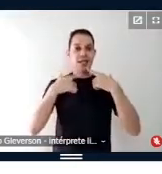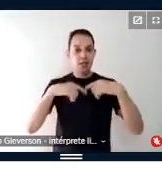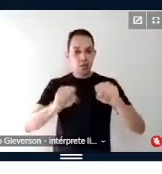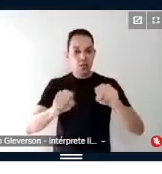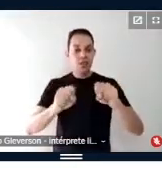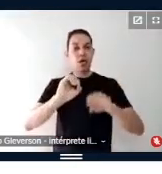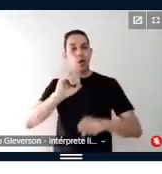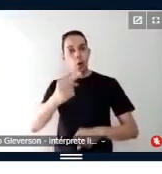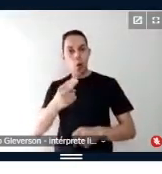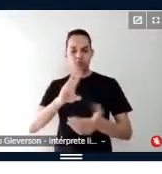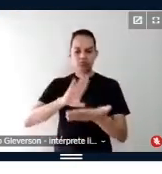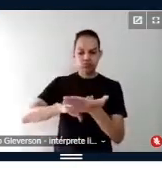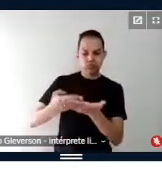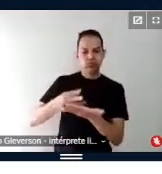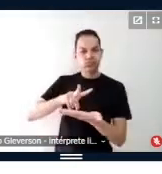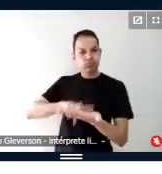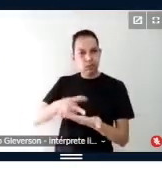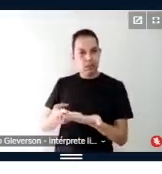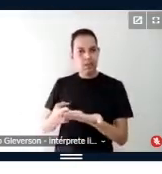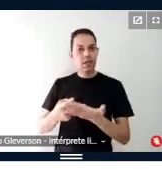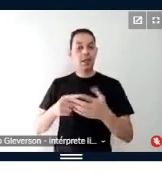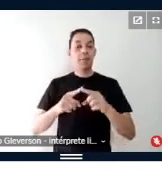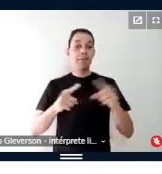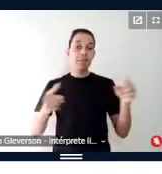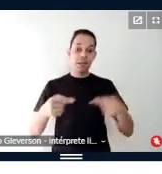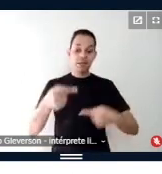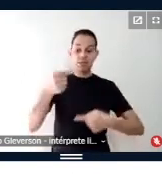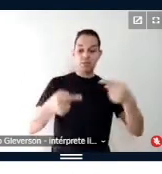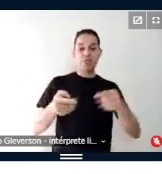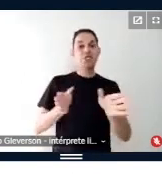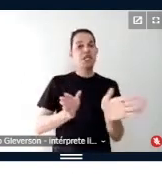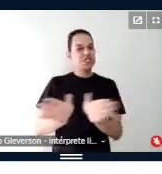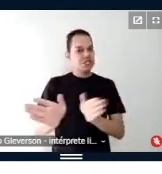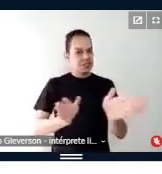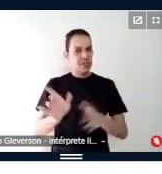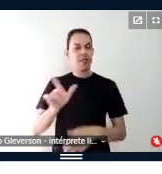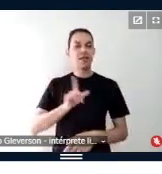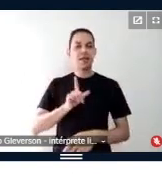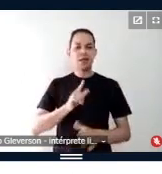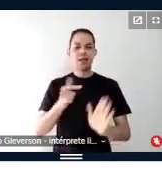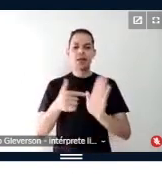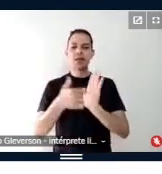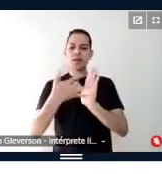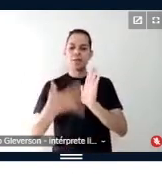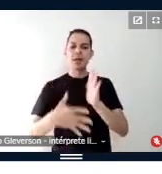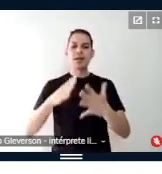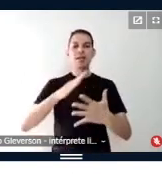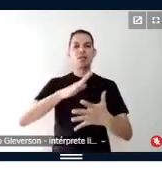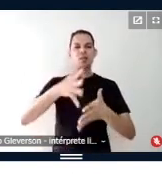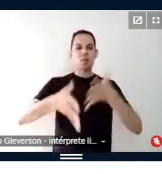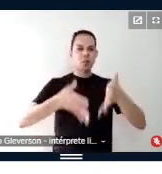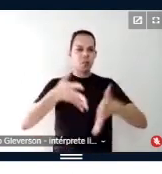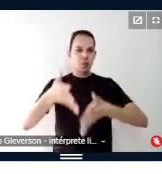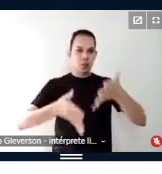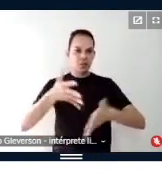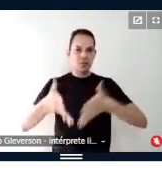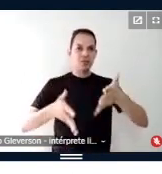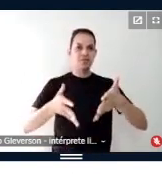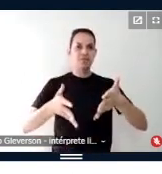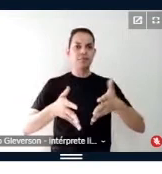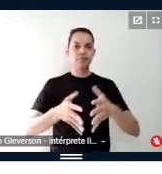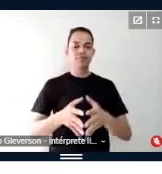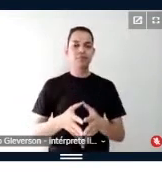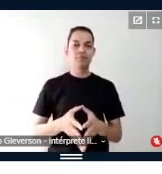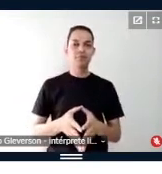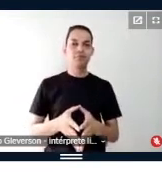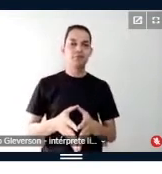interpretação, mas existem políticas de acessibilidade que falam da língua de sinais, então, a